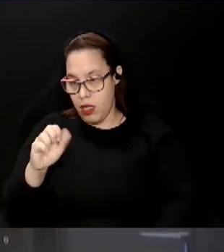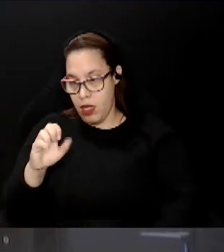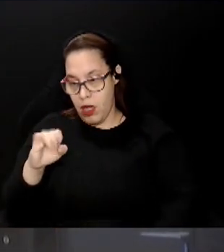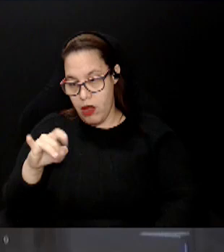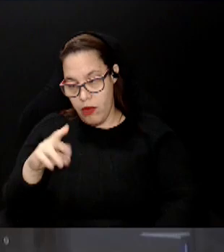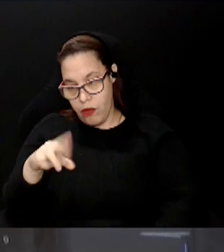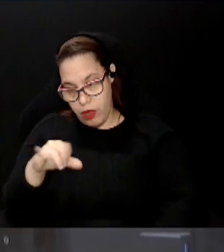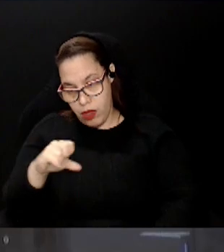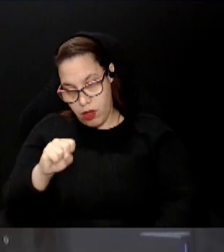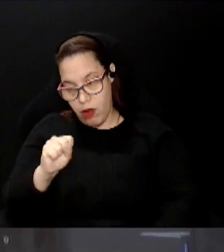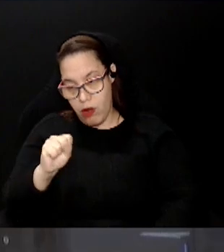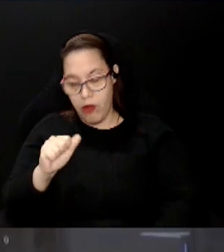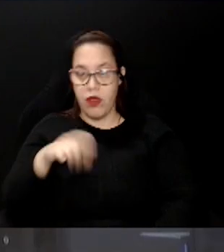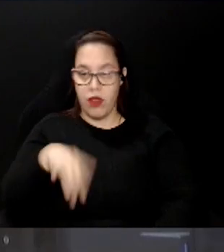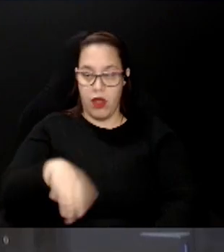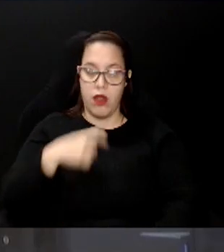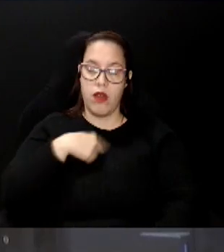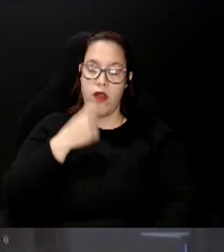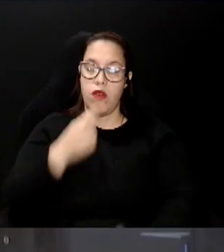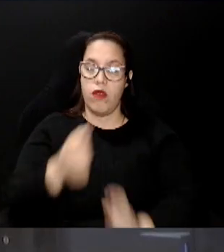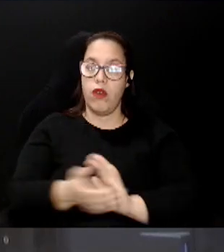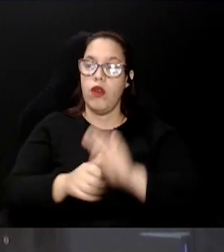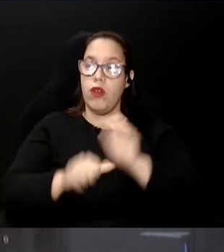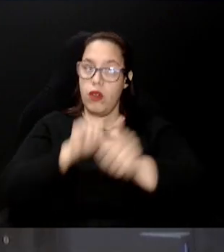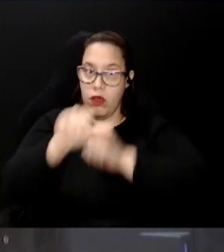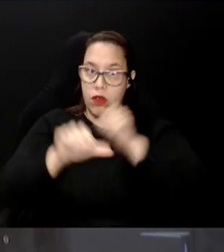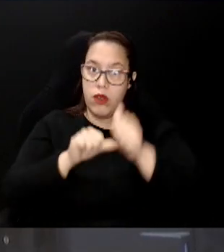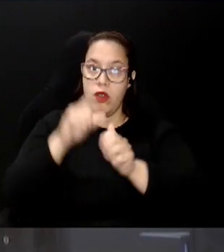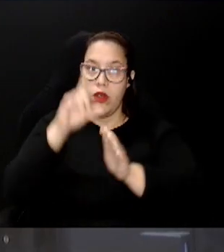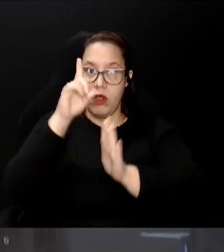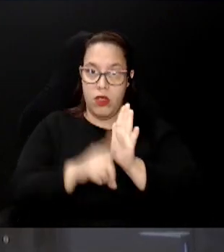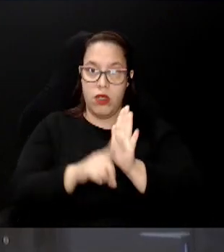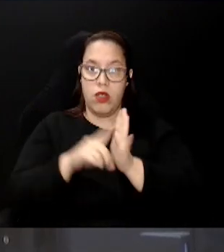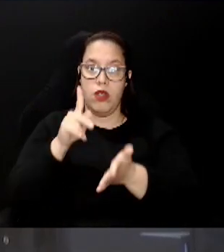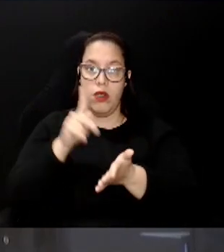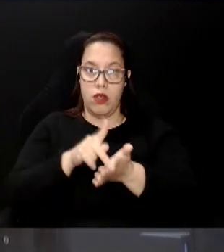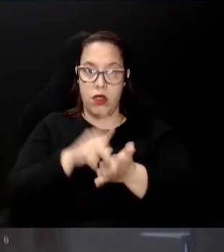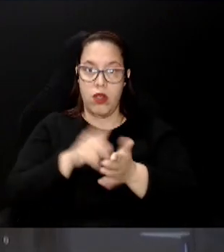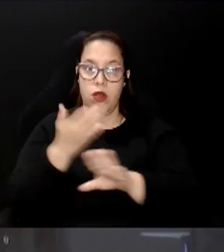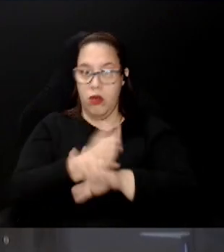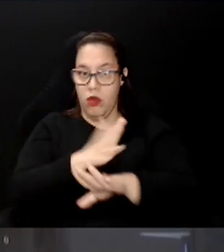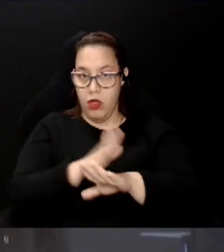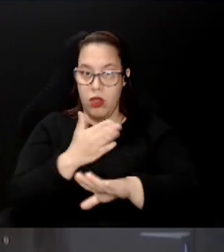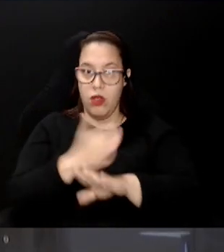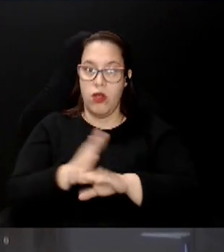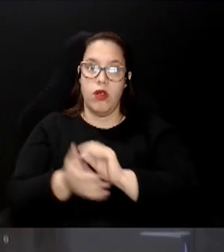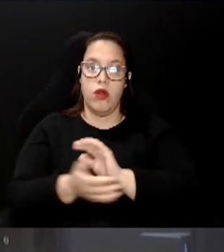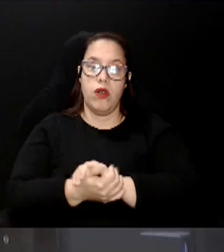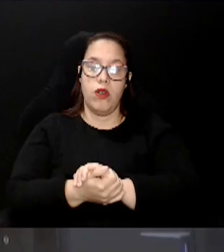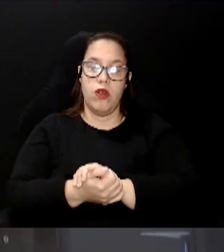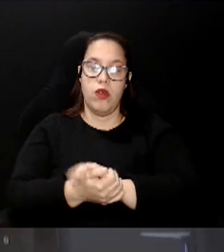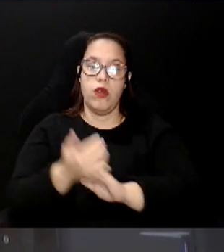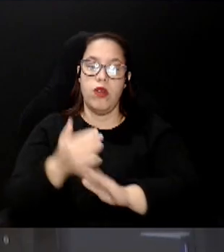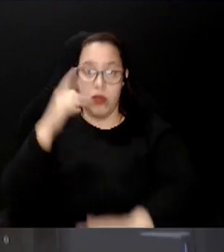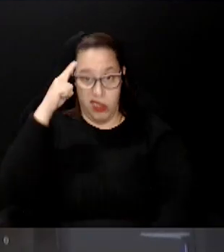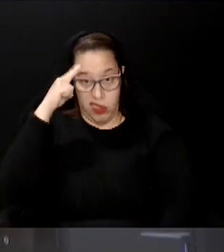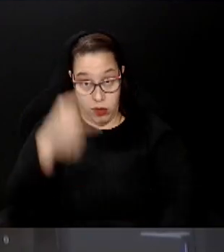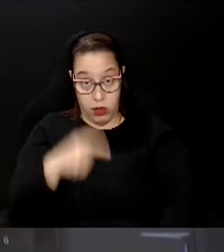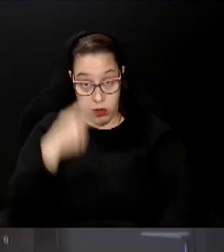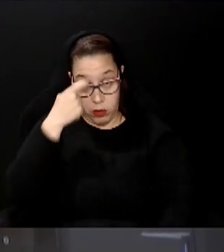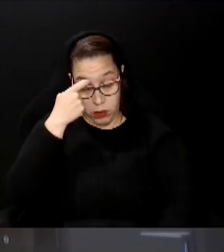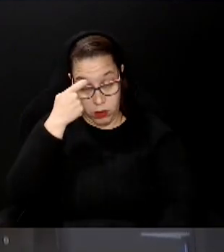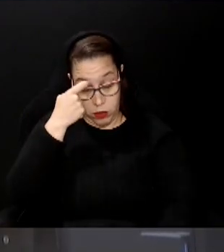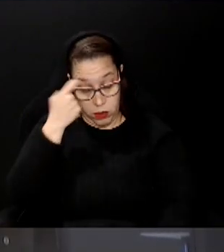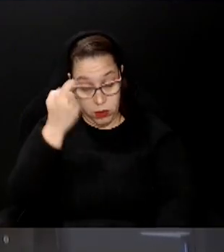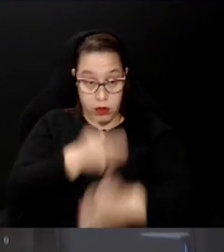de Campinas, transforma esse direito em uma realidade prática, que atua diretamente na intersecção da saúde